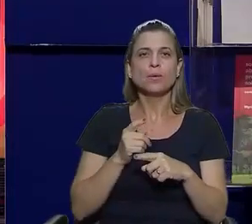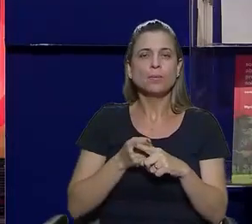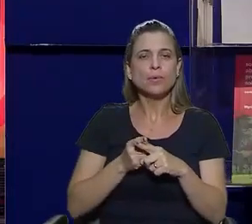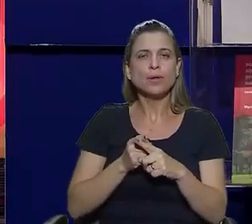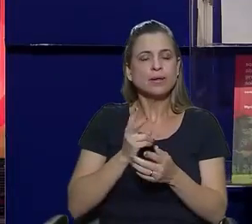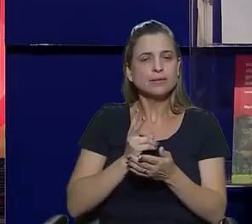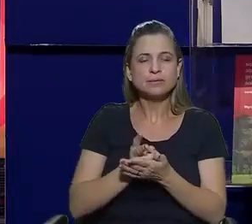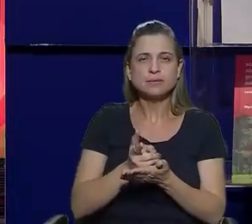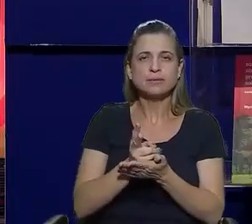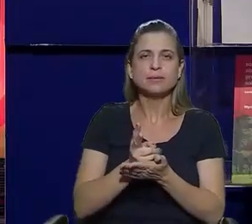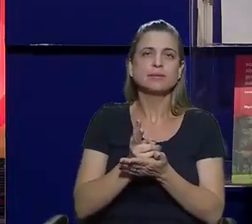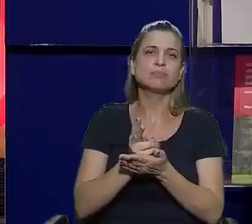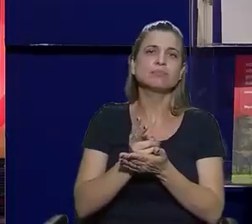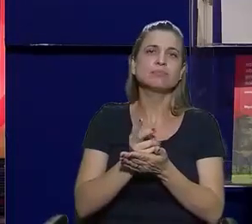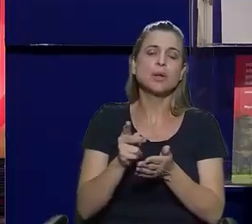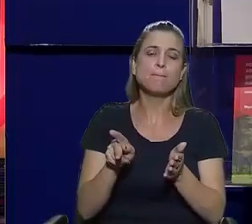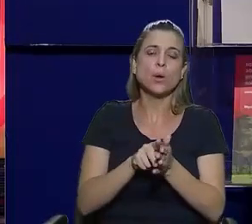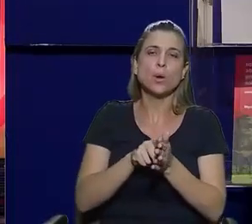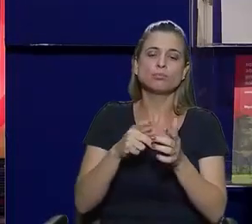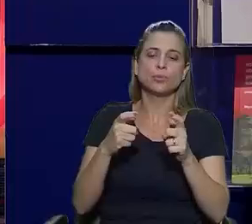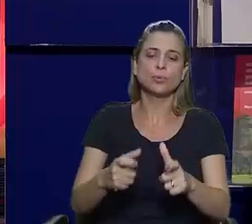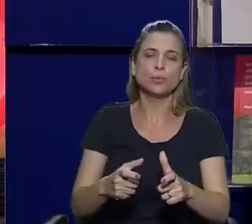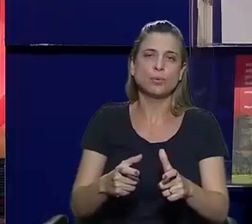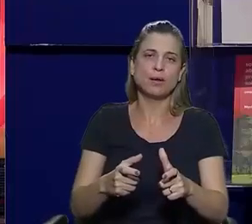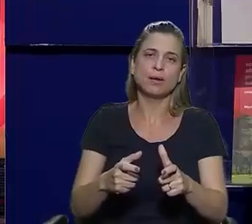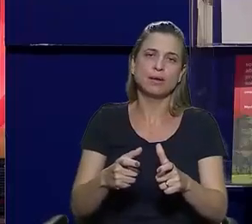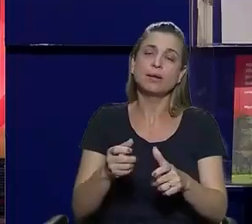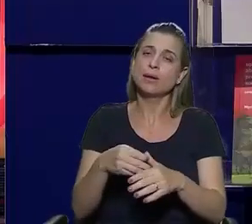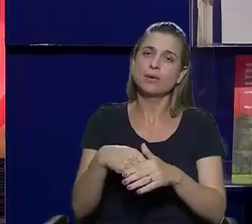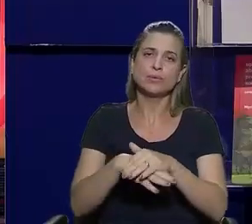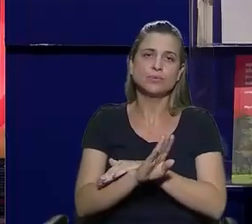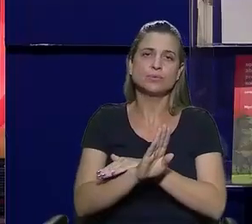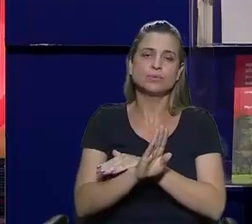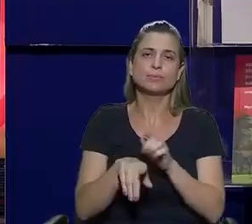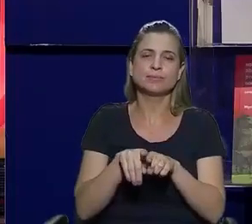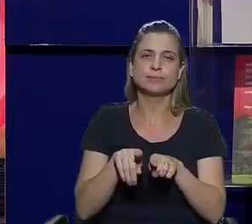lugar, né? Como você está dizendo, a gente é desse lugar e acaba se condicionando a esse olhar também,